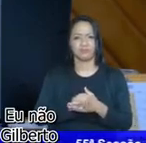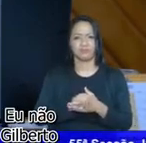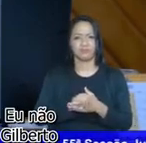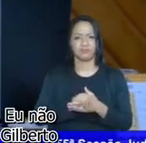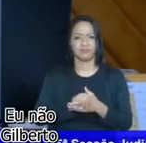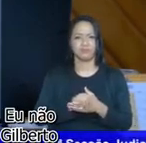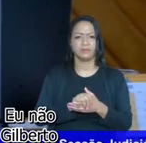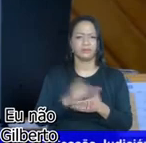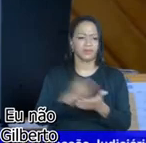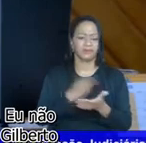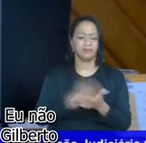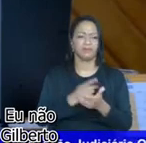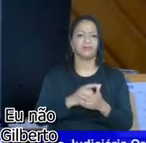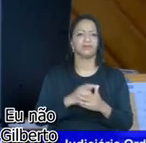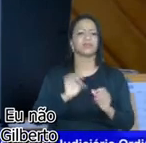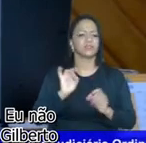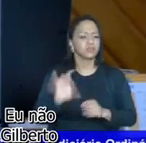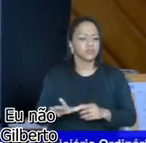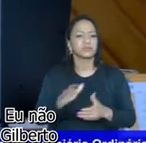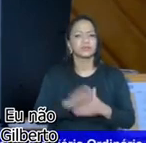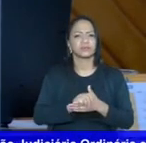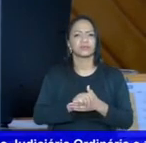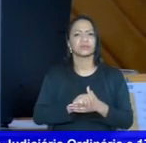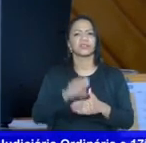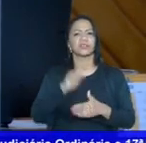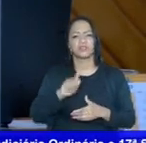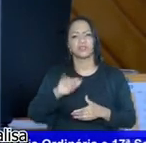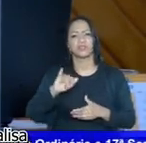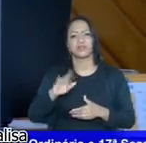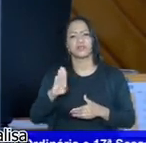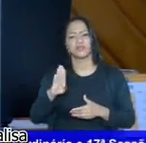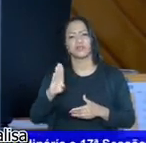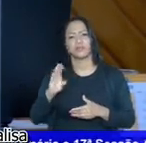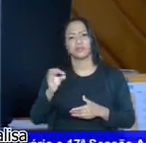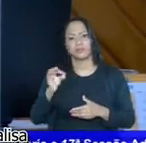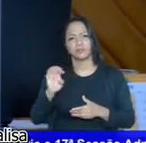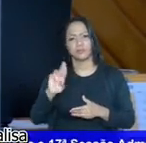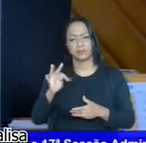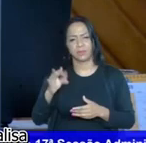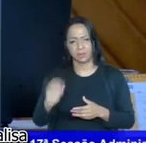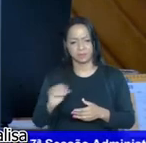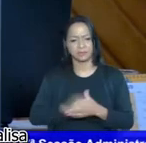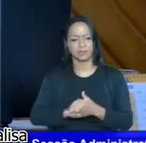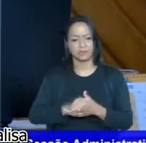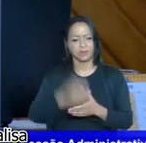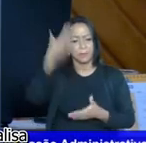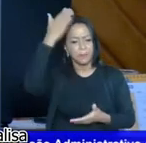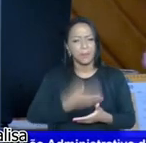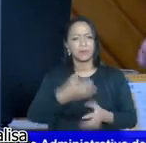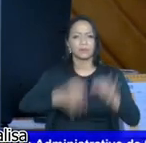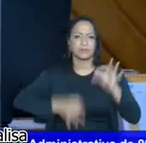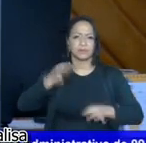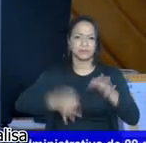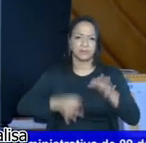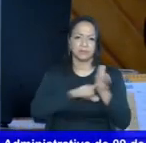estou presumindo o ilícito, não. Eu estou apenas, doutor Gilberto, distribuindo ônus da prova. É isso que o juiz